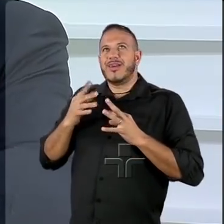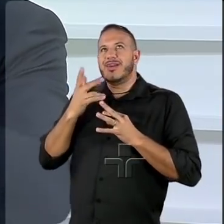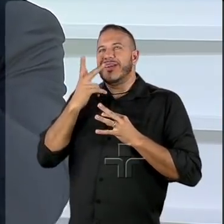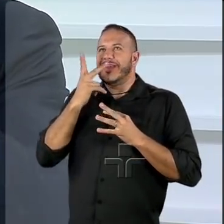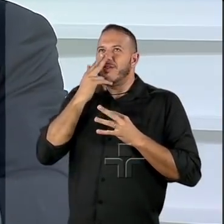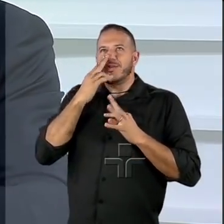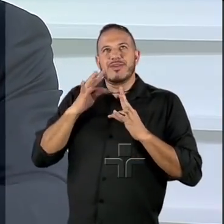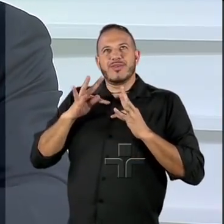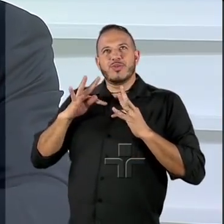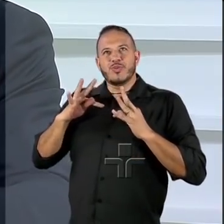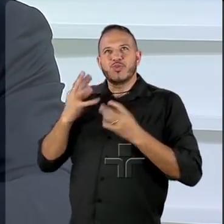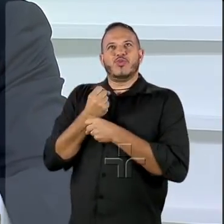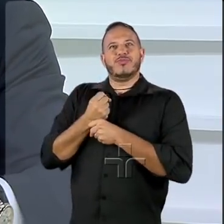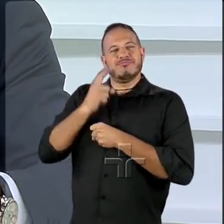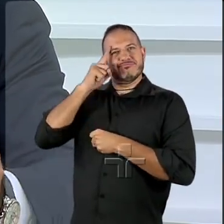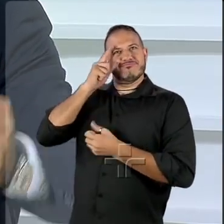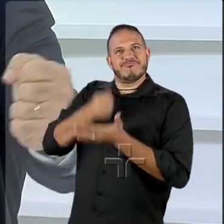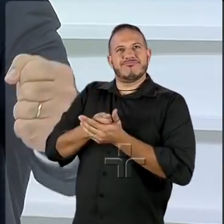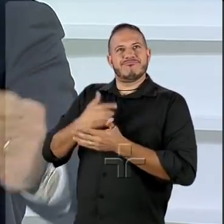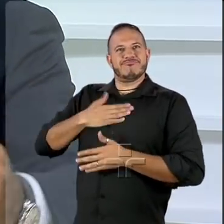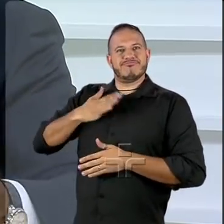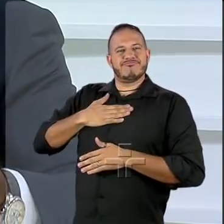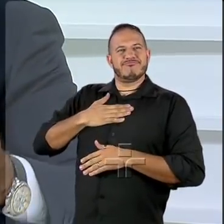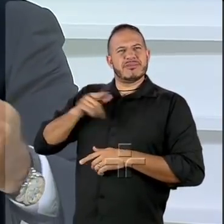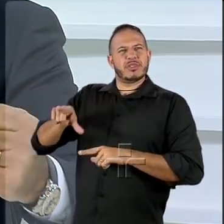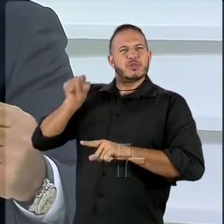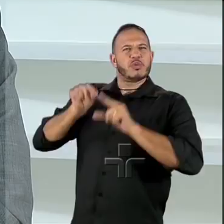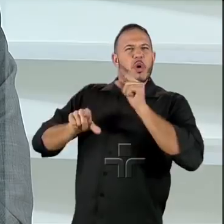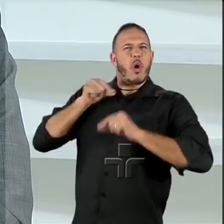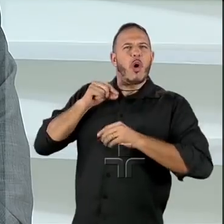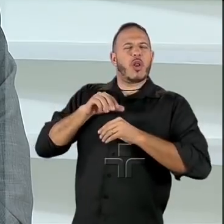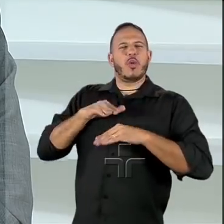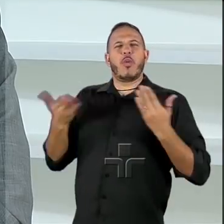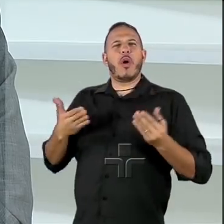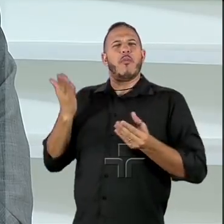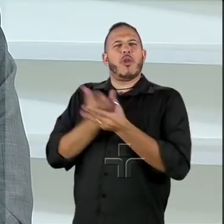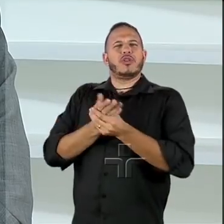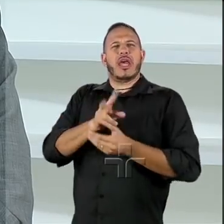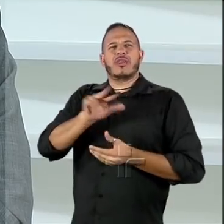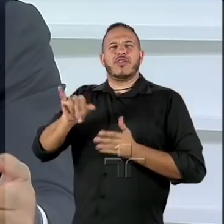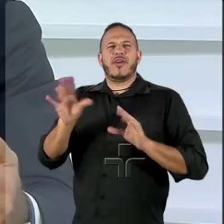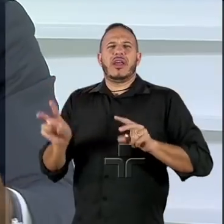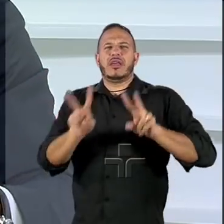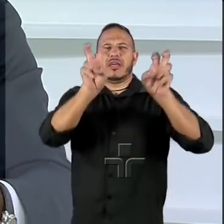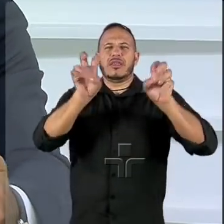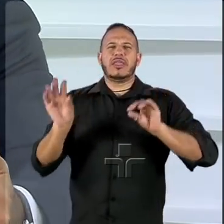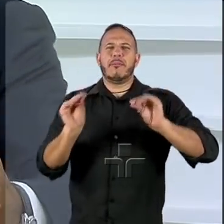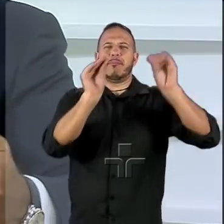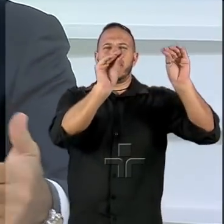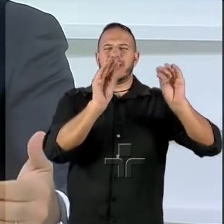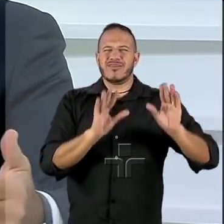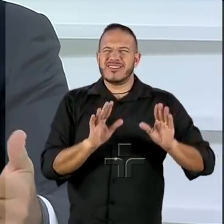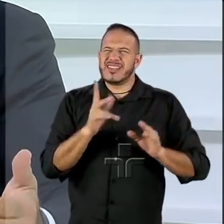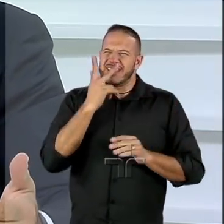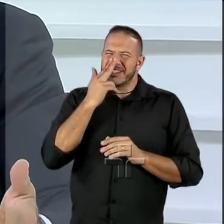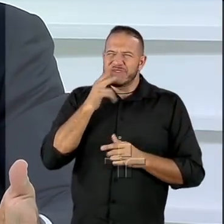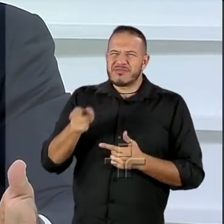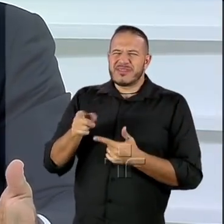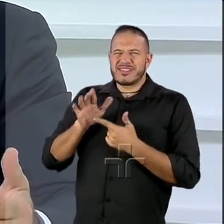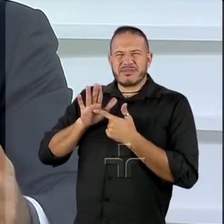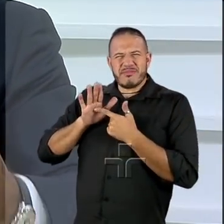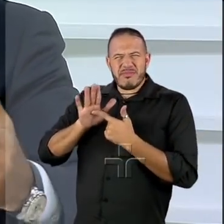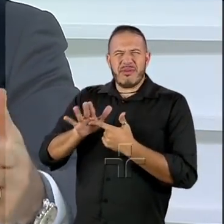espécie de totalitarismo ali da escolha de qual processo vai à pauta de julgamento. E isso leva, às vezes,